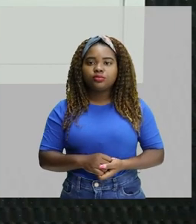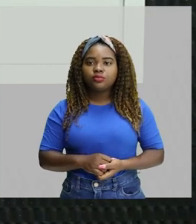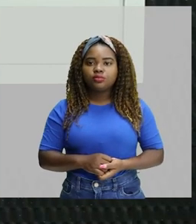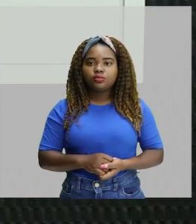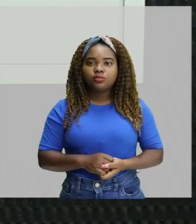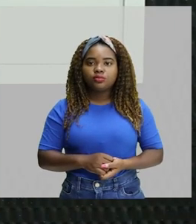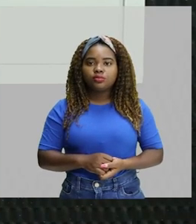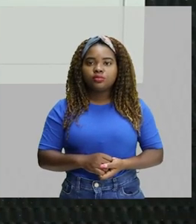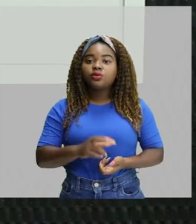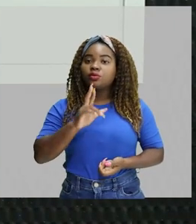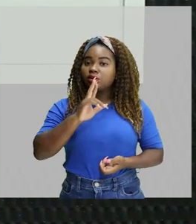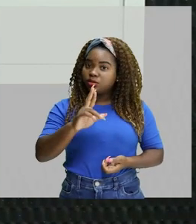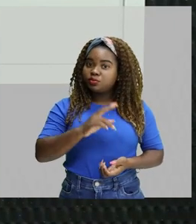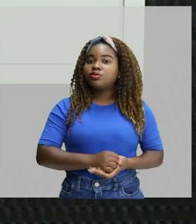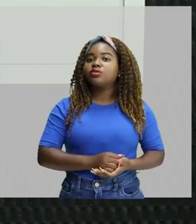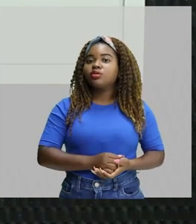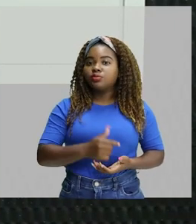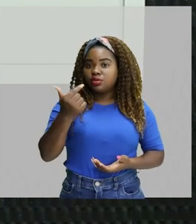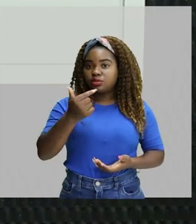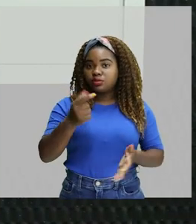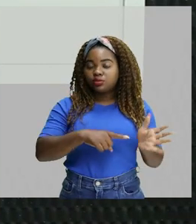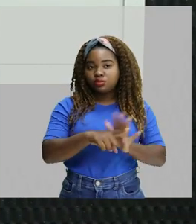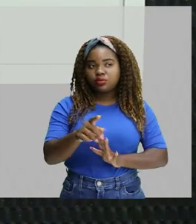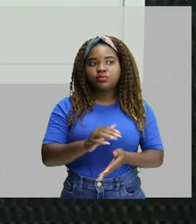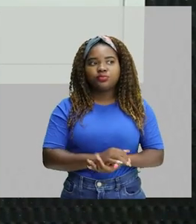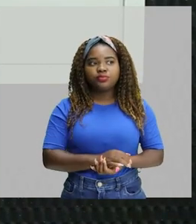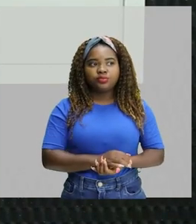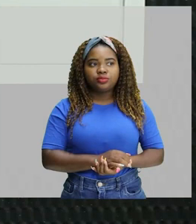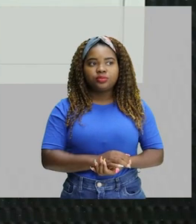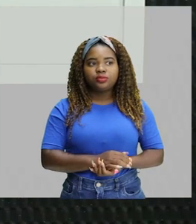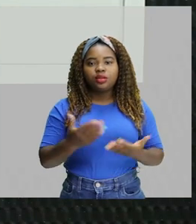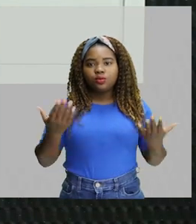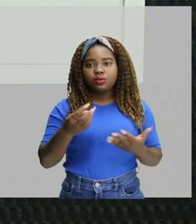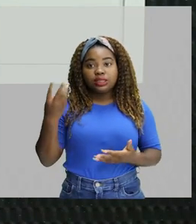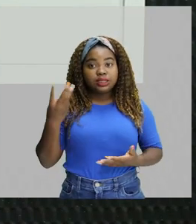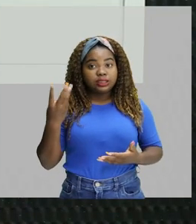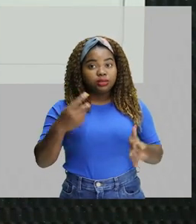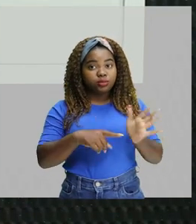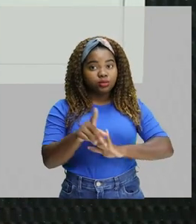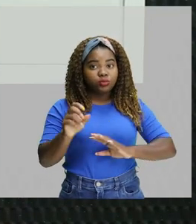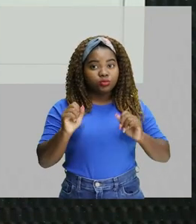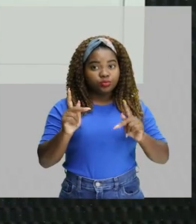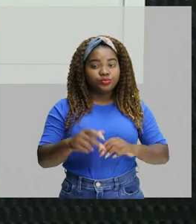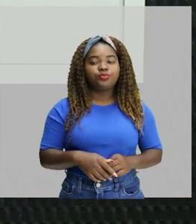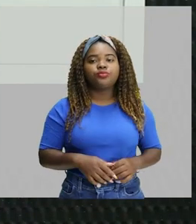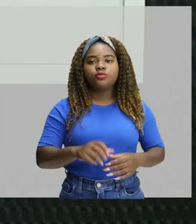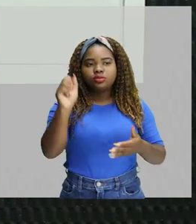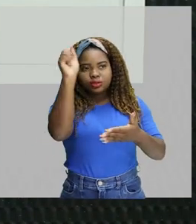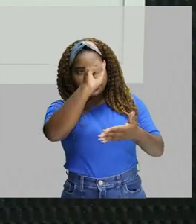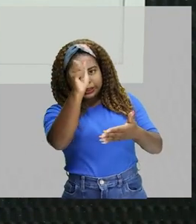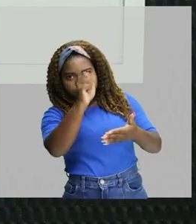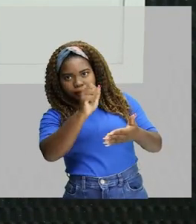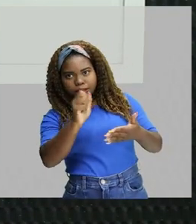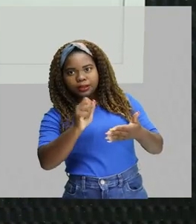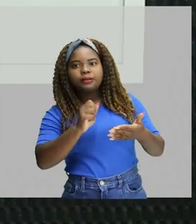resolvemos aqui mais uma questão da nossa lista vamos aqui pra nossa terceira questão tá pagar aqui pra